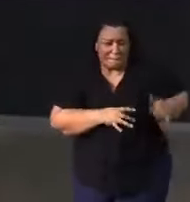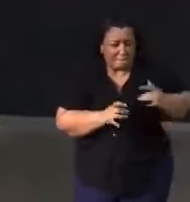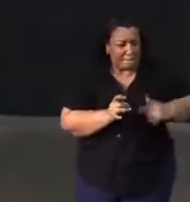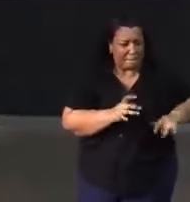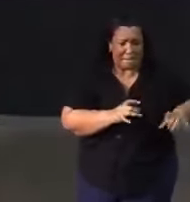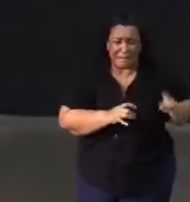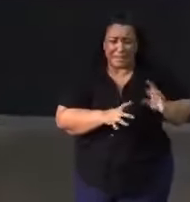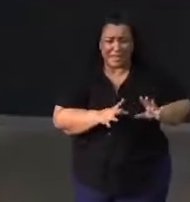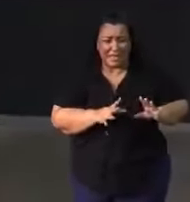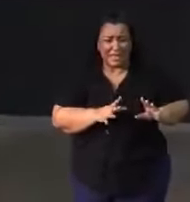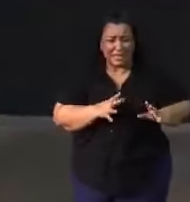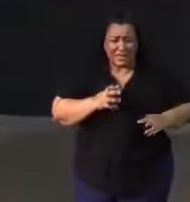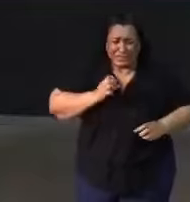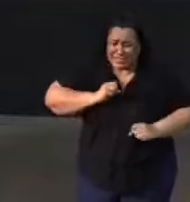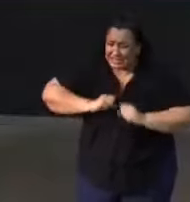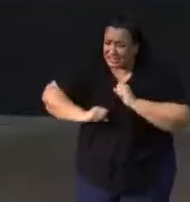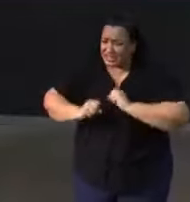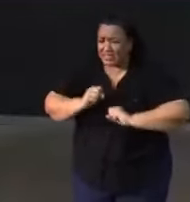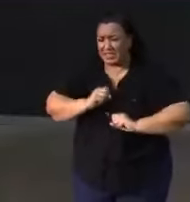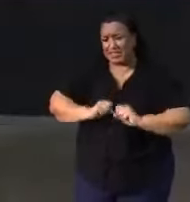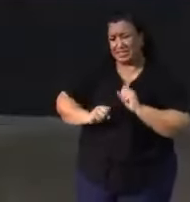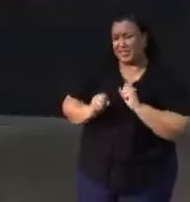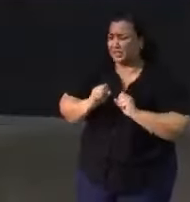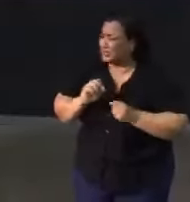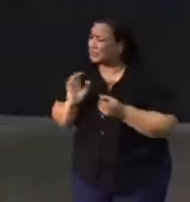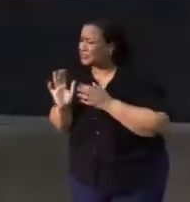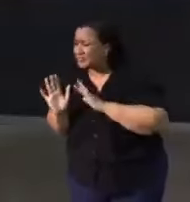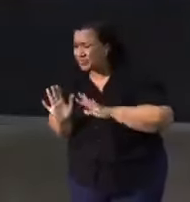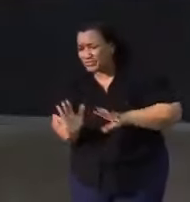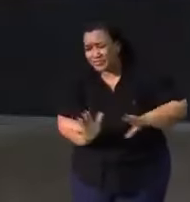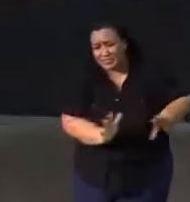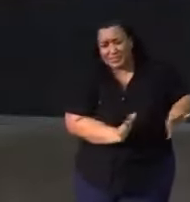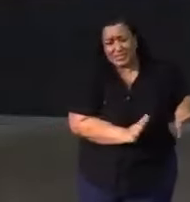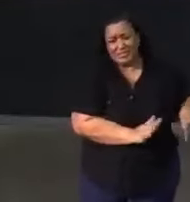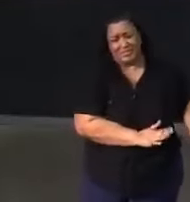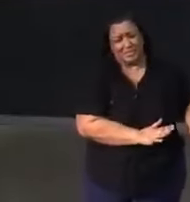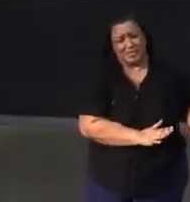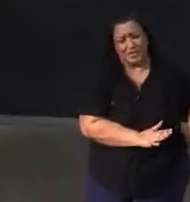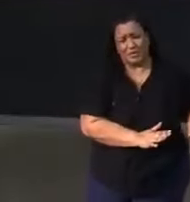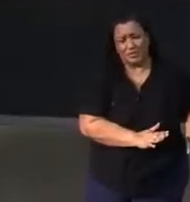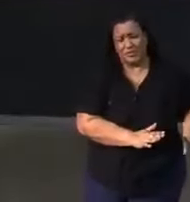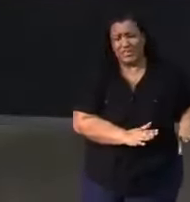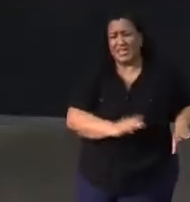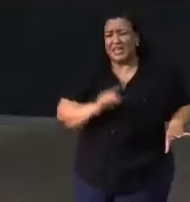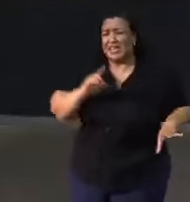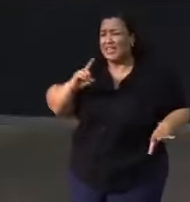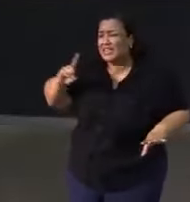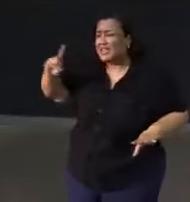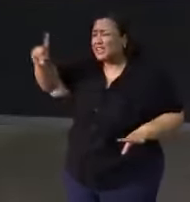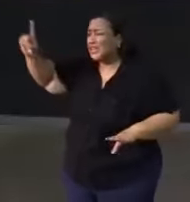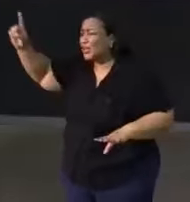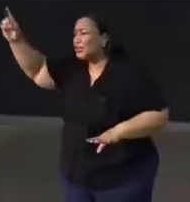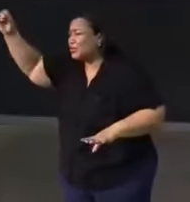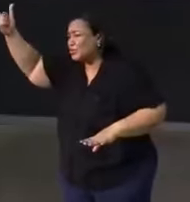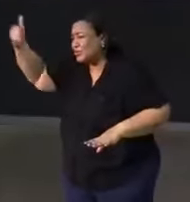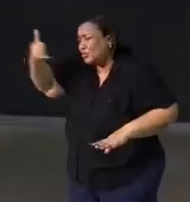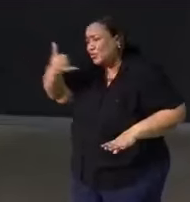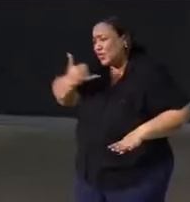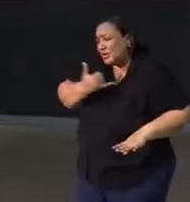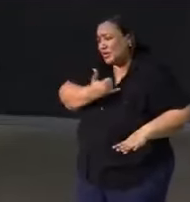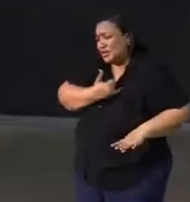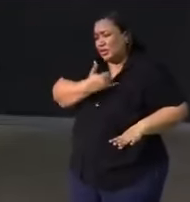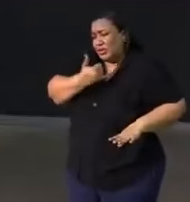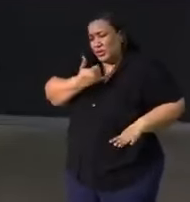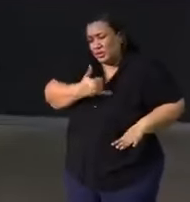medo, nenhuma angústia possa agora represar as muitas águas do Senhor que vão fluir de dentro de